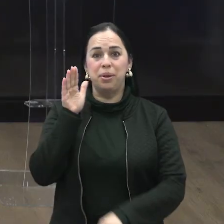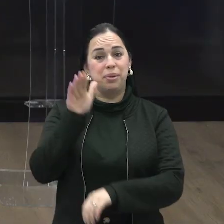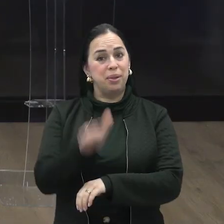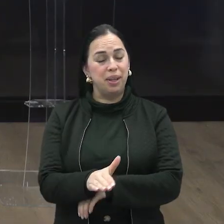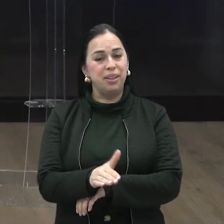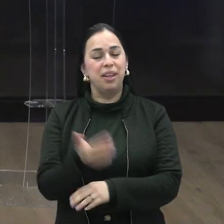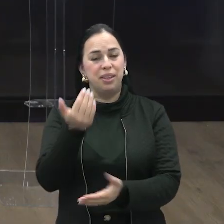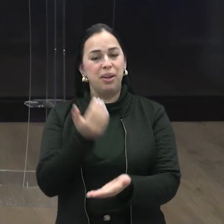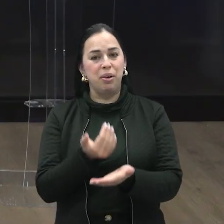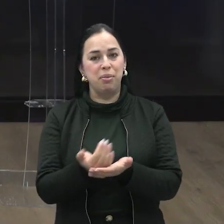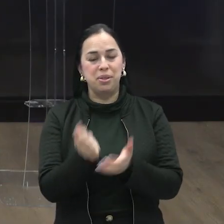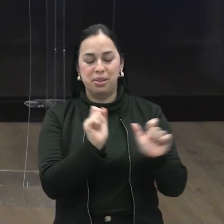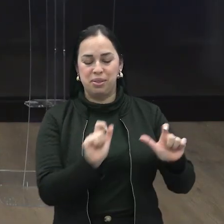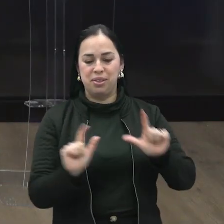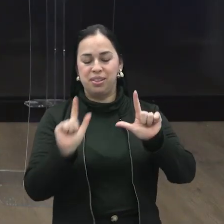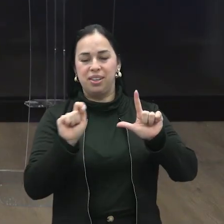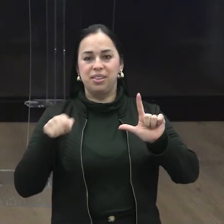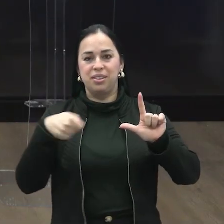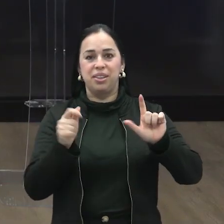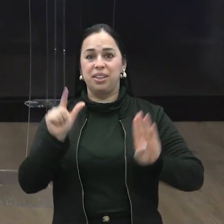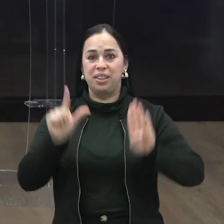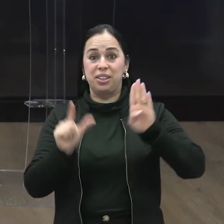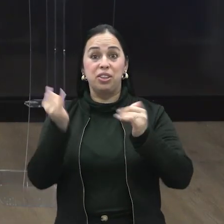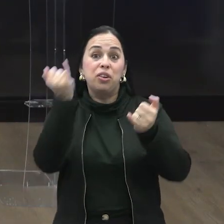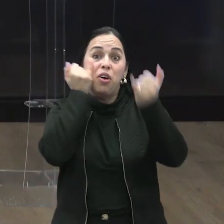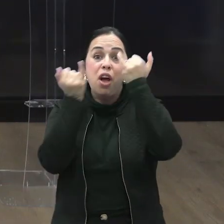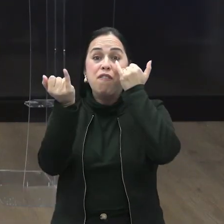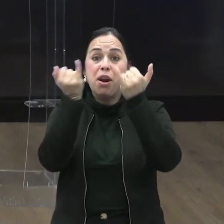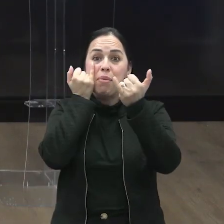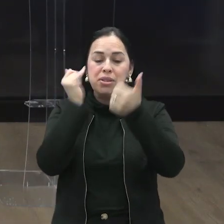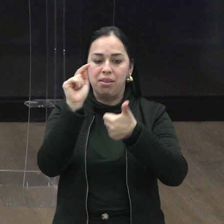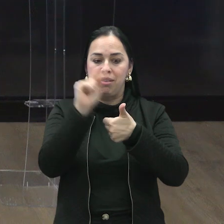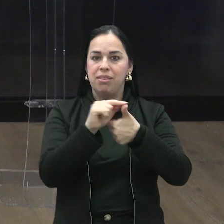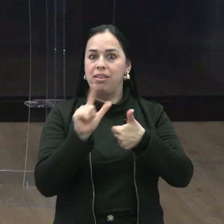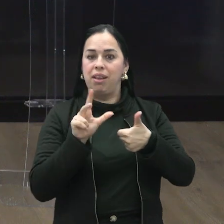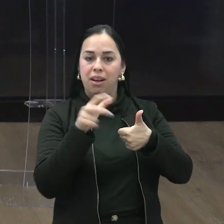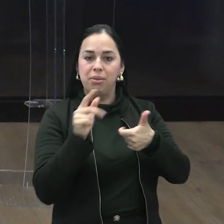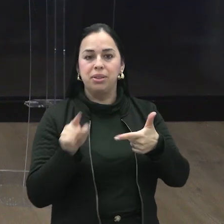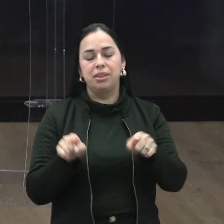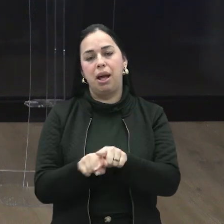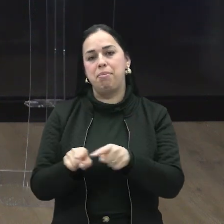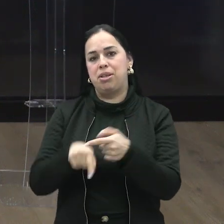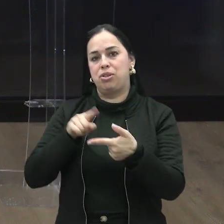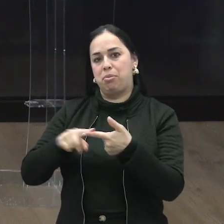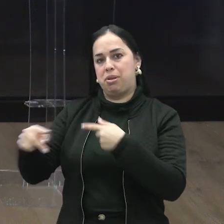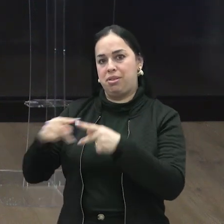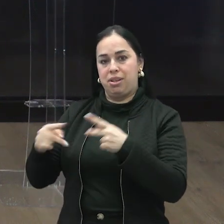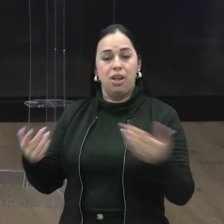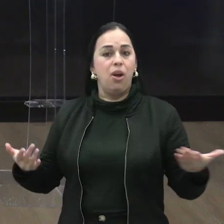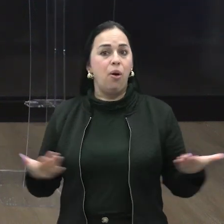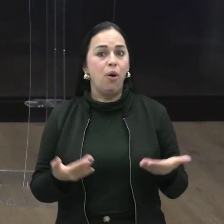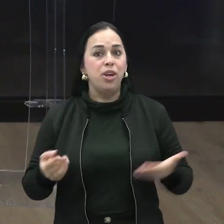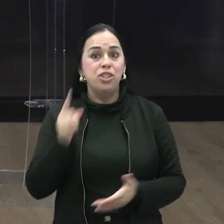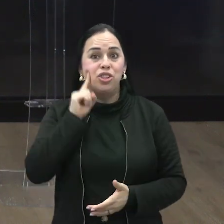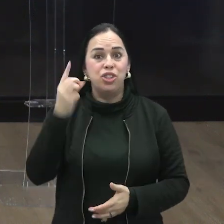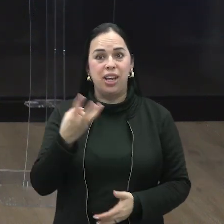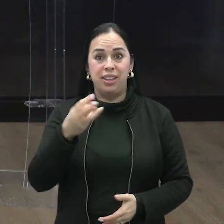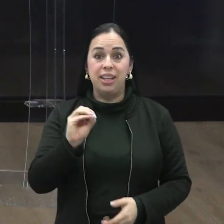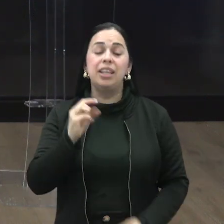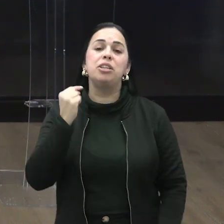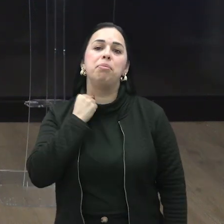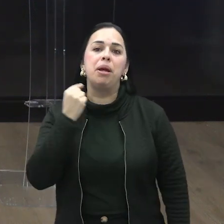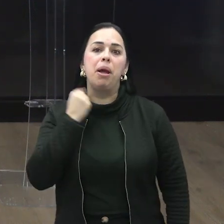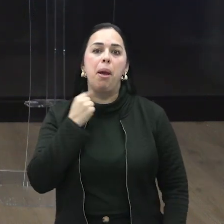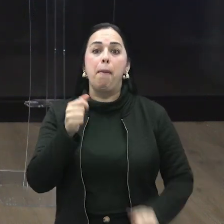Muito boa tarde. Está no ar o Boletim Legislativo com as notícias sobre a Câmara e também sobre São José. Hoje, 30 de